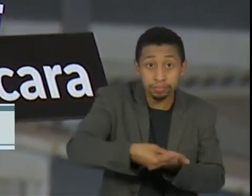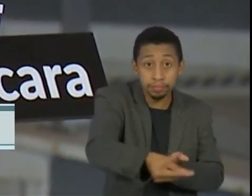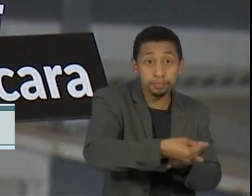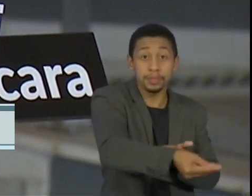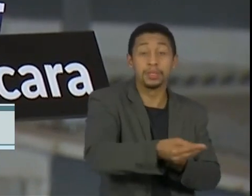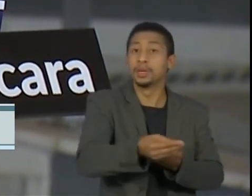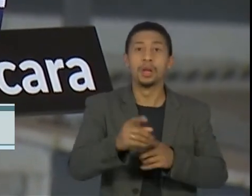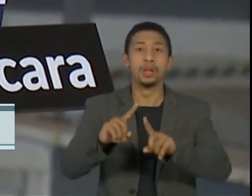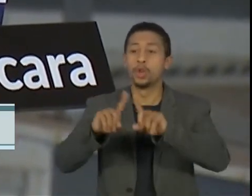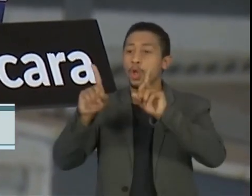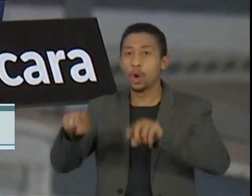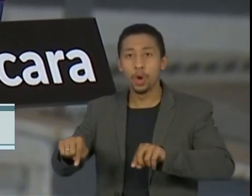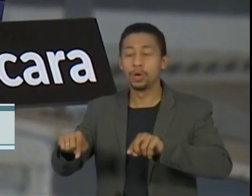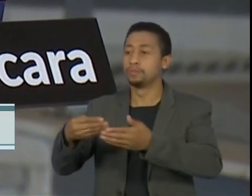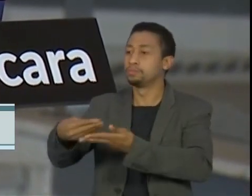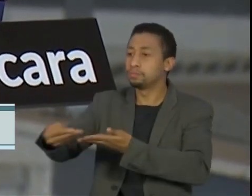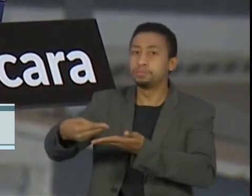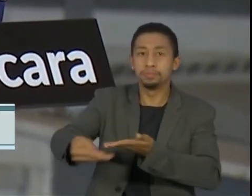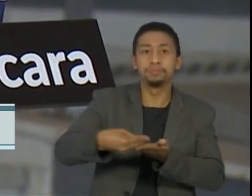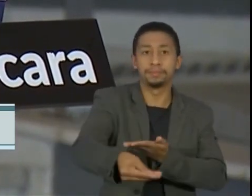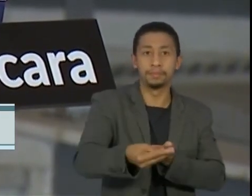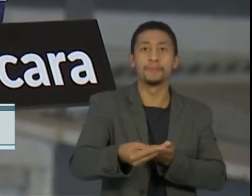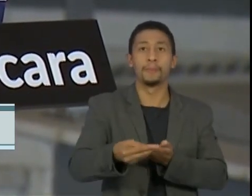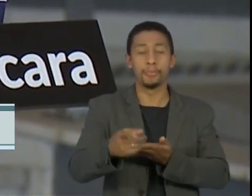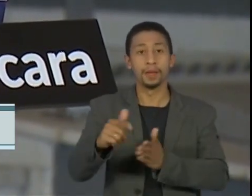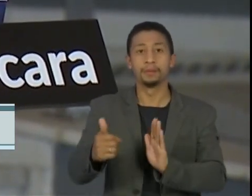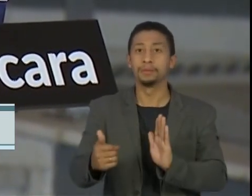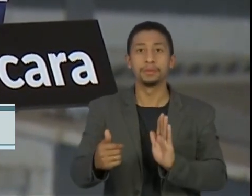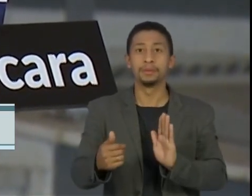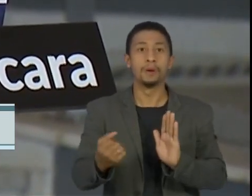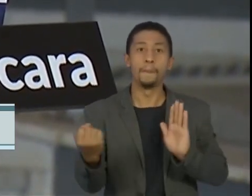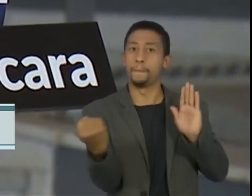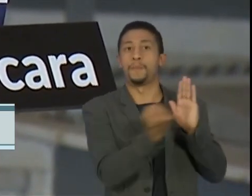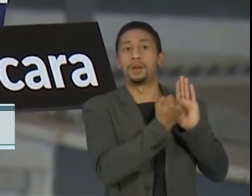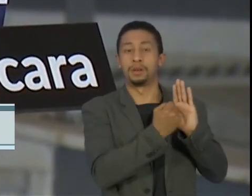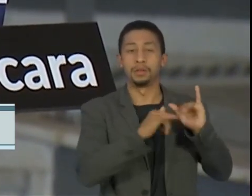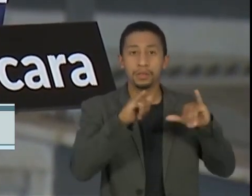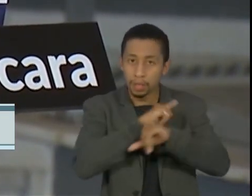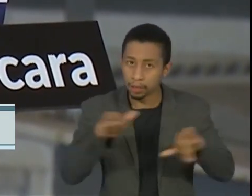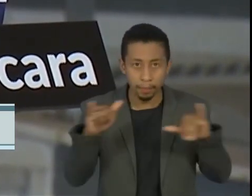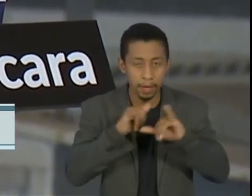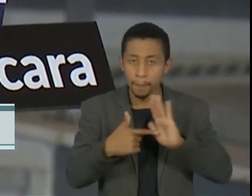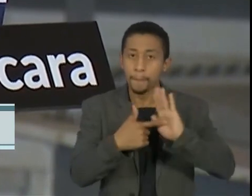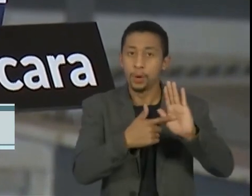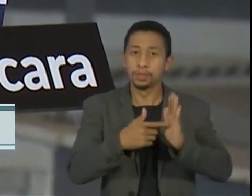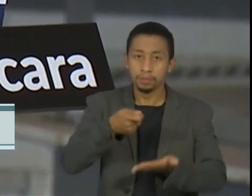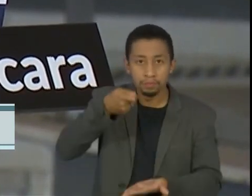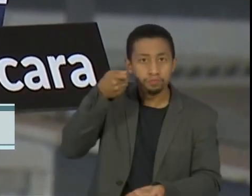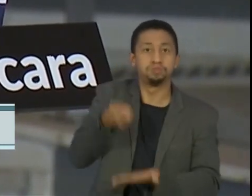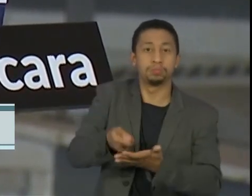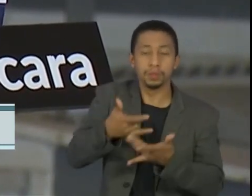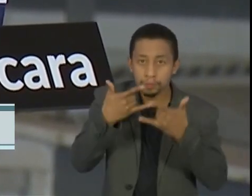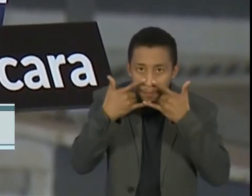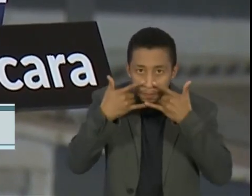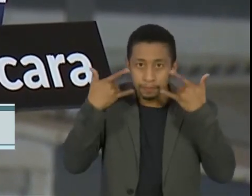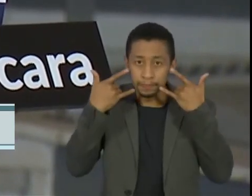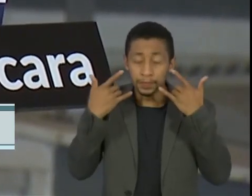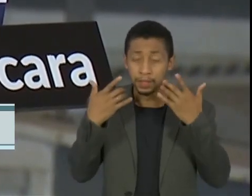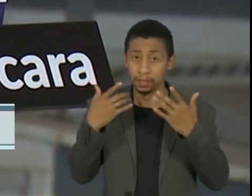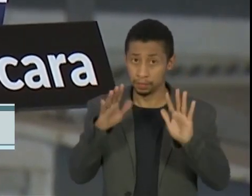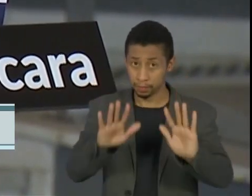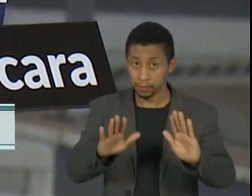todos os estabelecimentos. Isso aqui é uma identidade da campanha, da obrigatoriedade. Uma grande preocupação que a gente